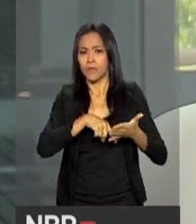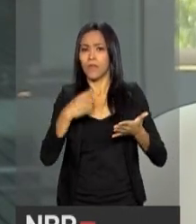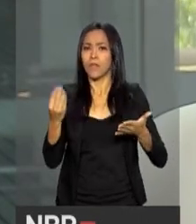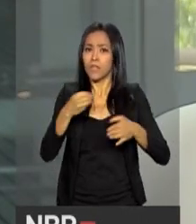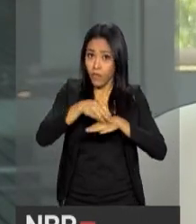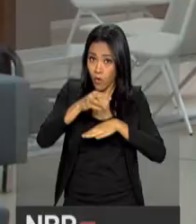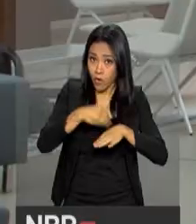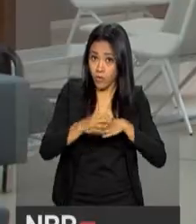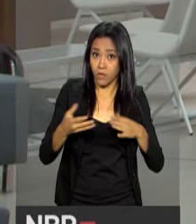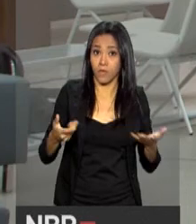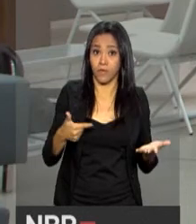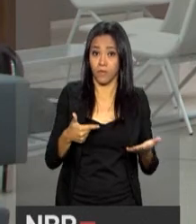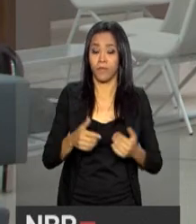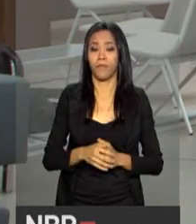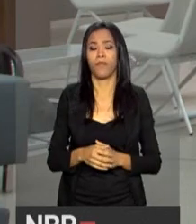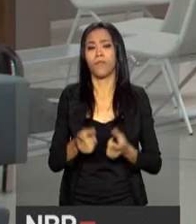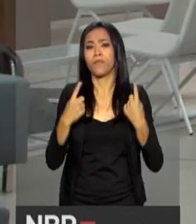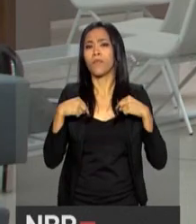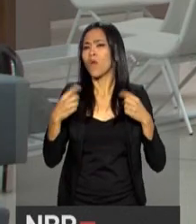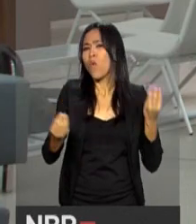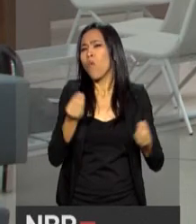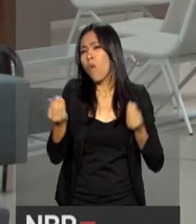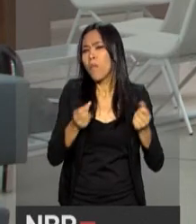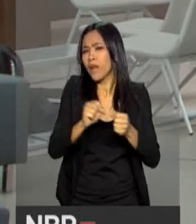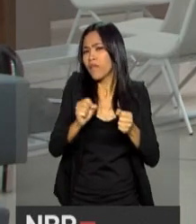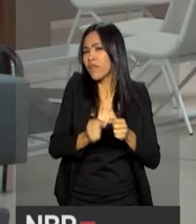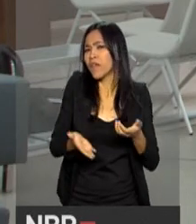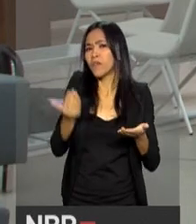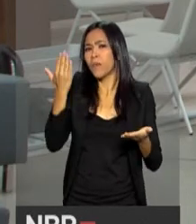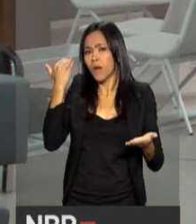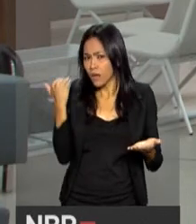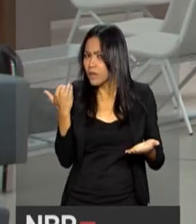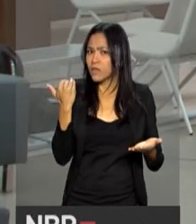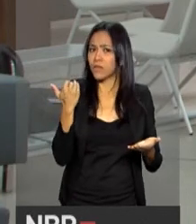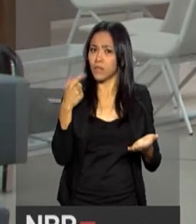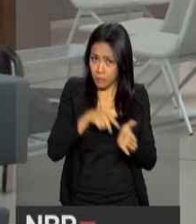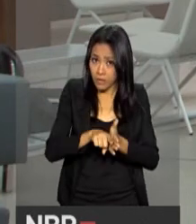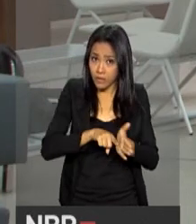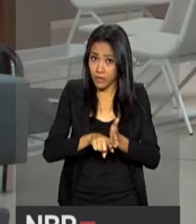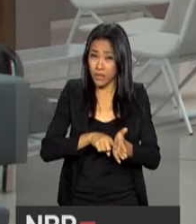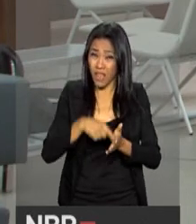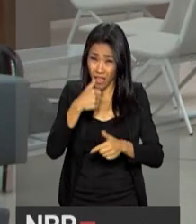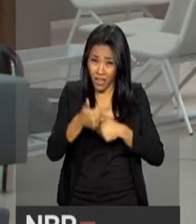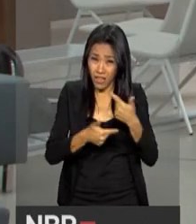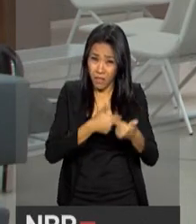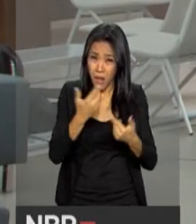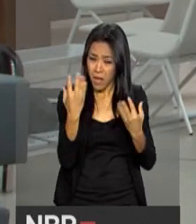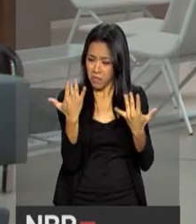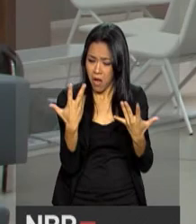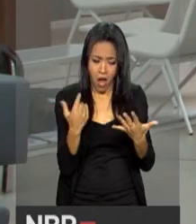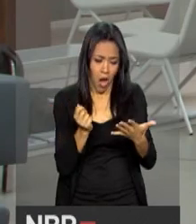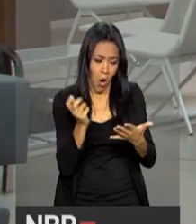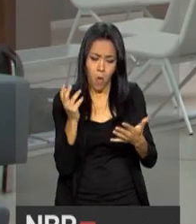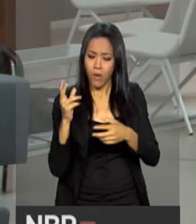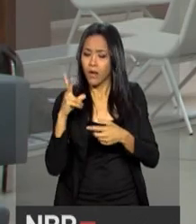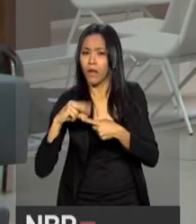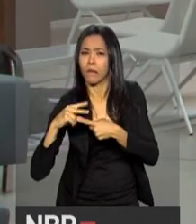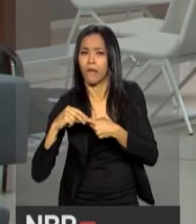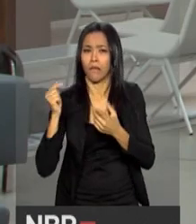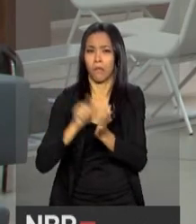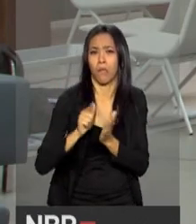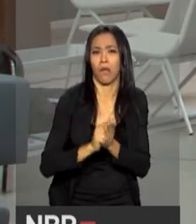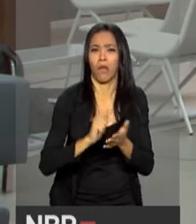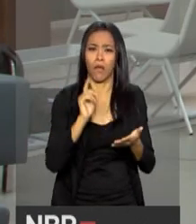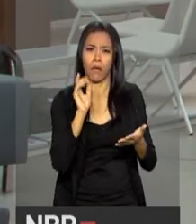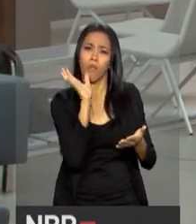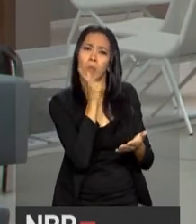informação como era feito anteriormente era um trabalho mais manual em fins da também